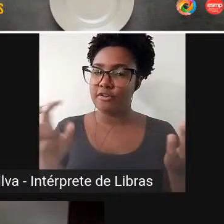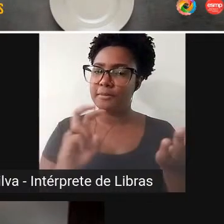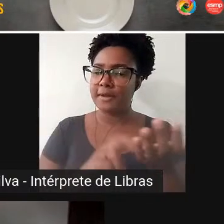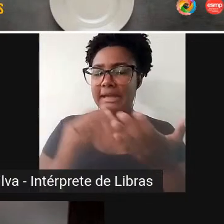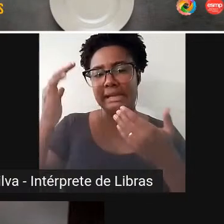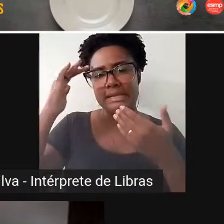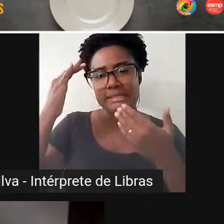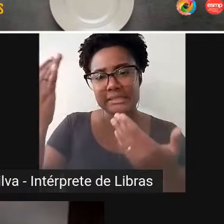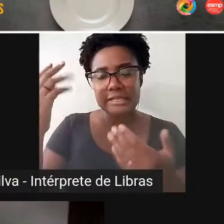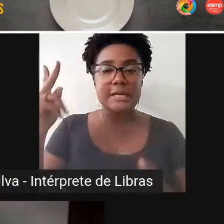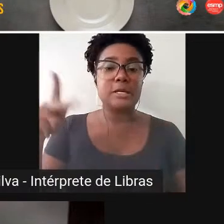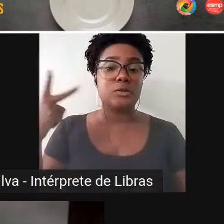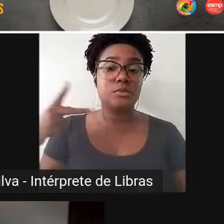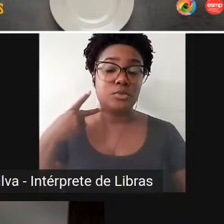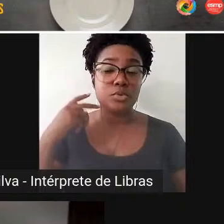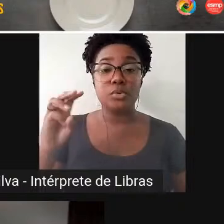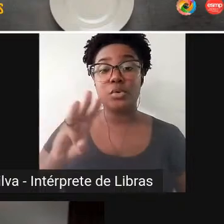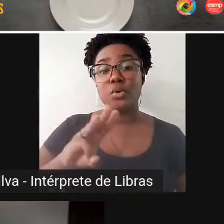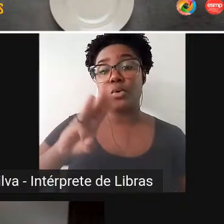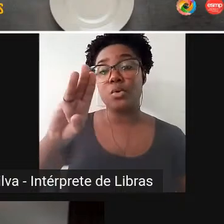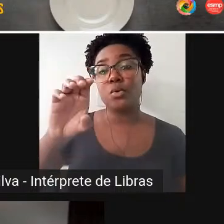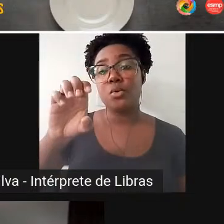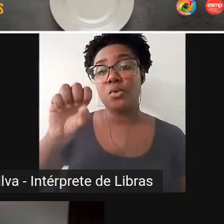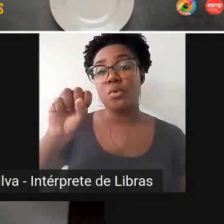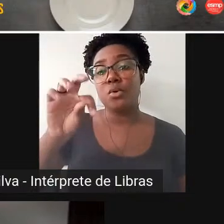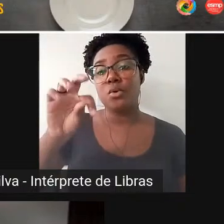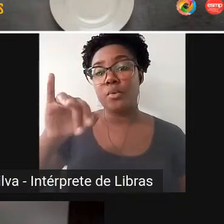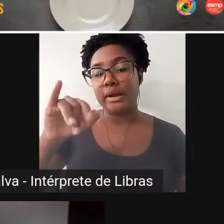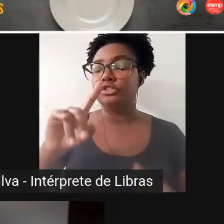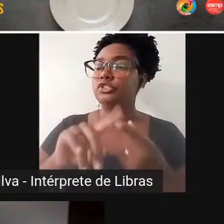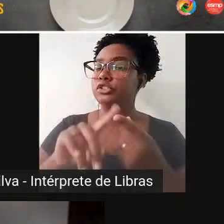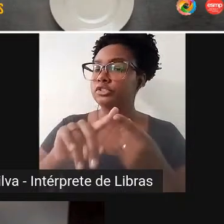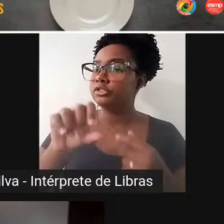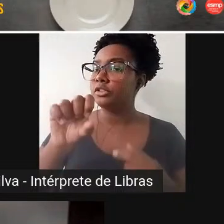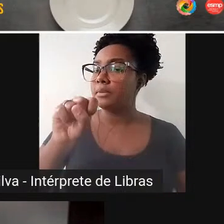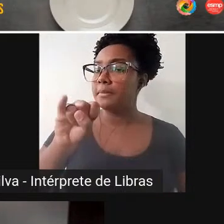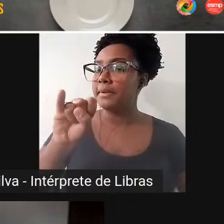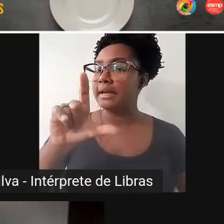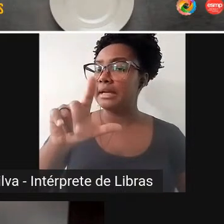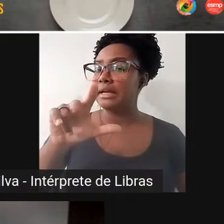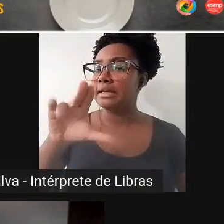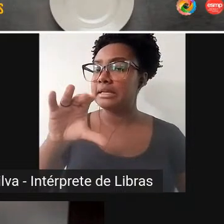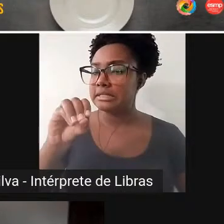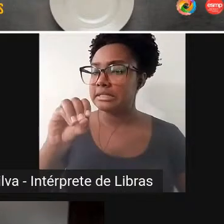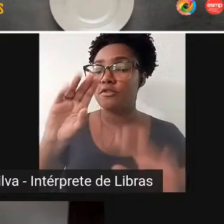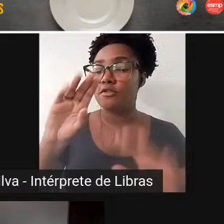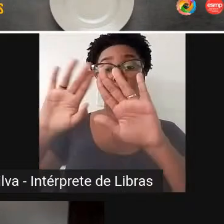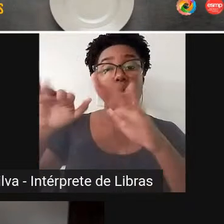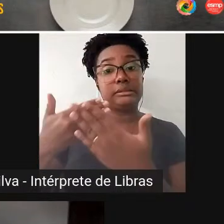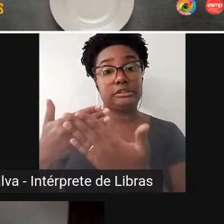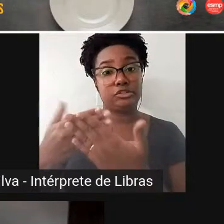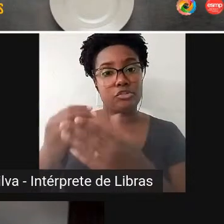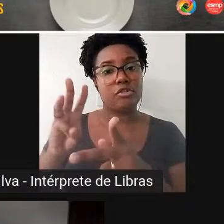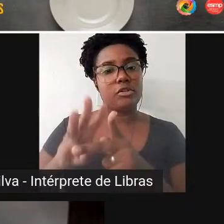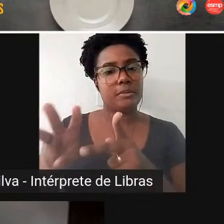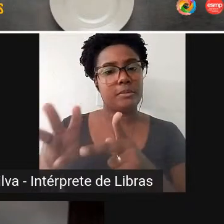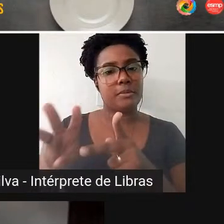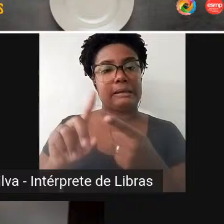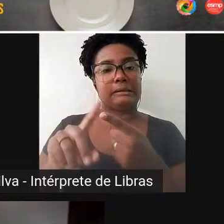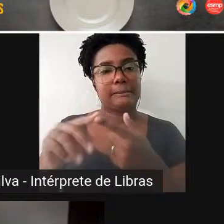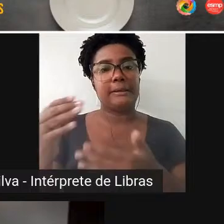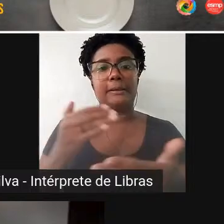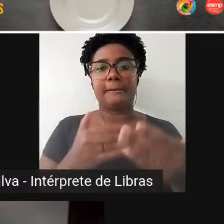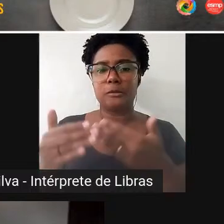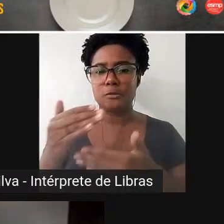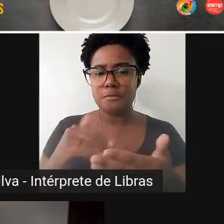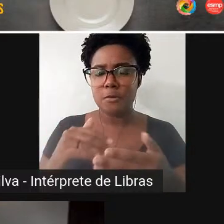ter colaborado tanto nessa organização, com a Daniela também, o pessoal todo da escola que ajudou a gente a conseguir realizar